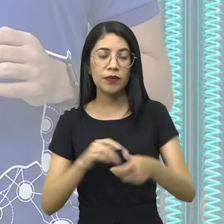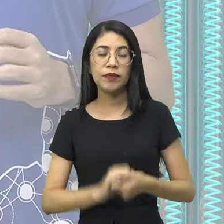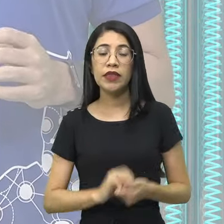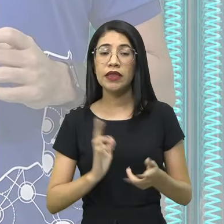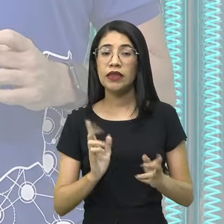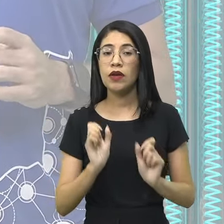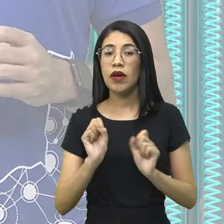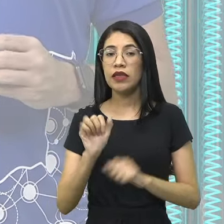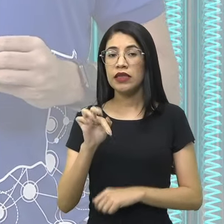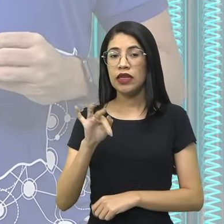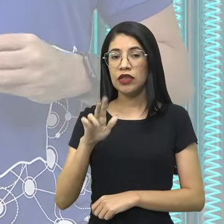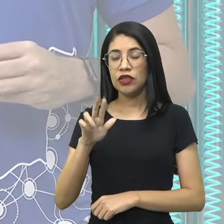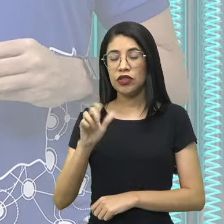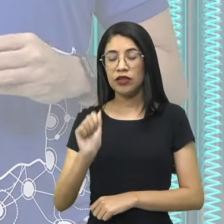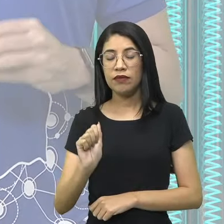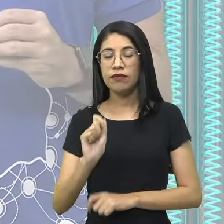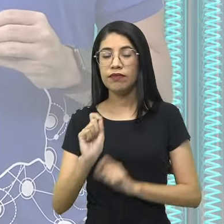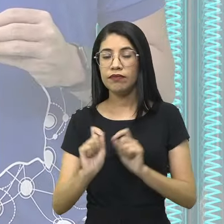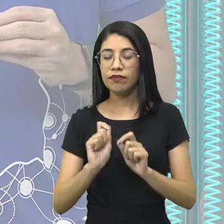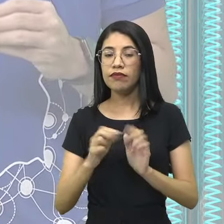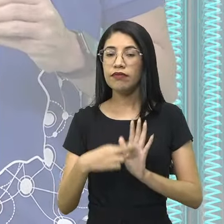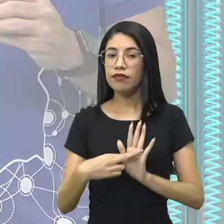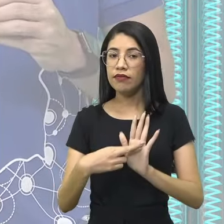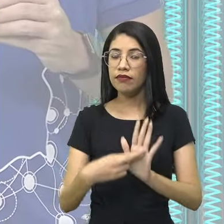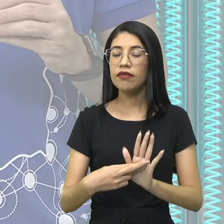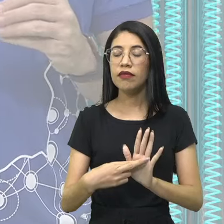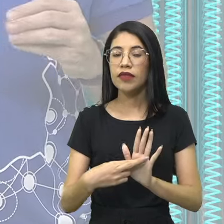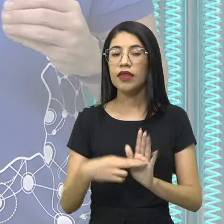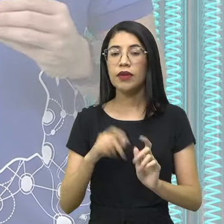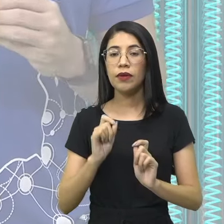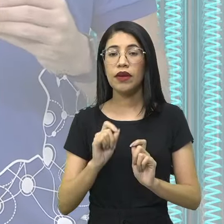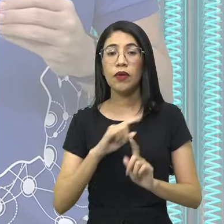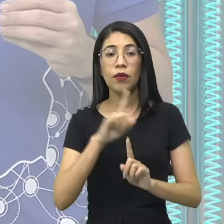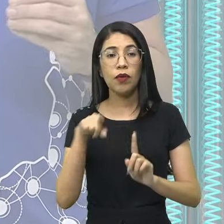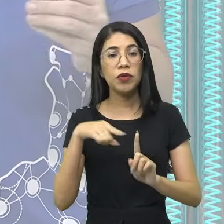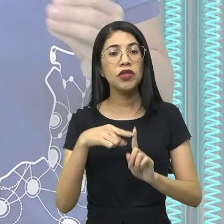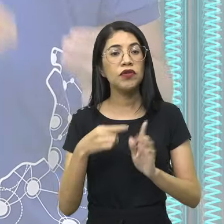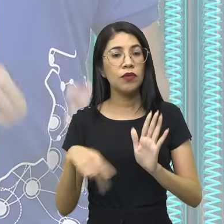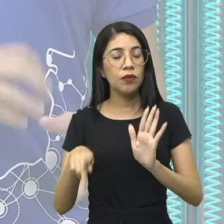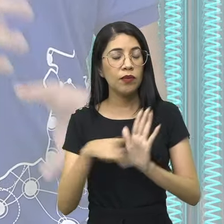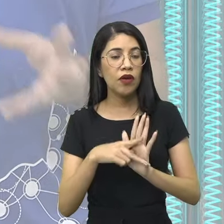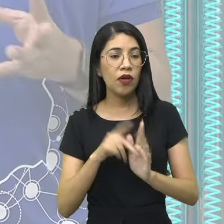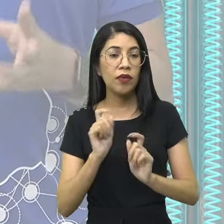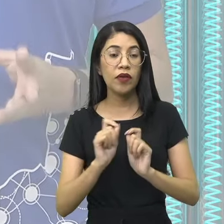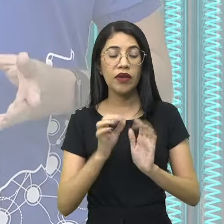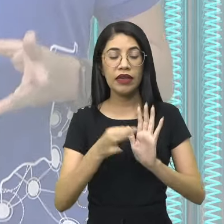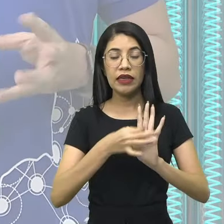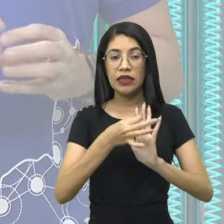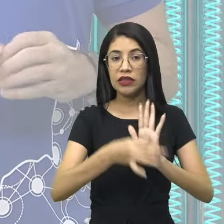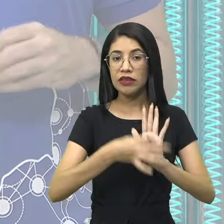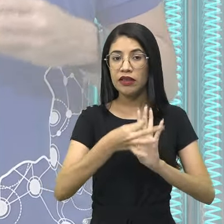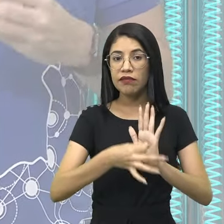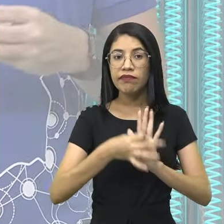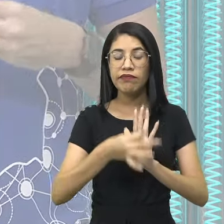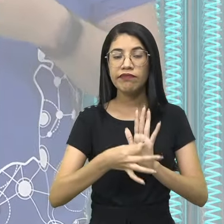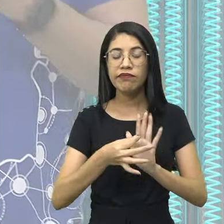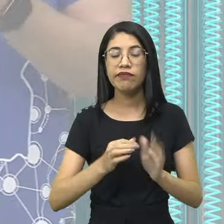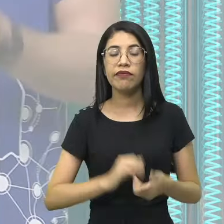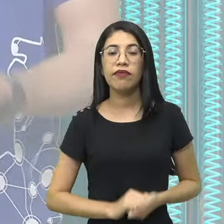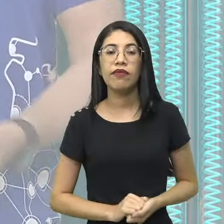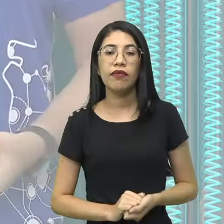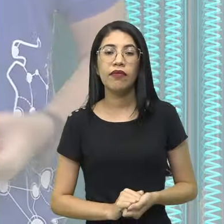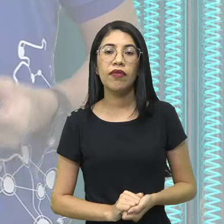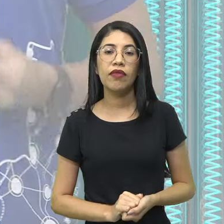a representação, ela tem um objetivo ali específico, né? Que é criticar. A sátira